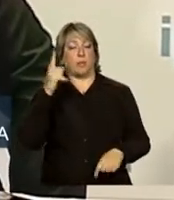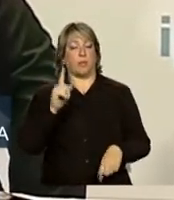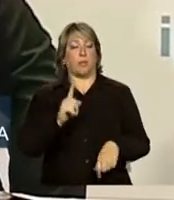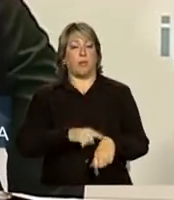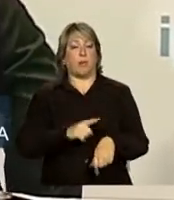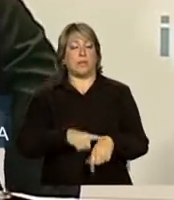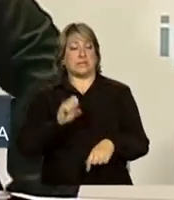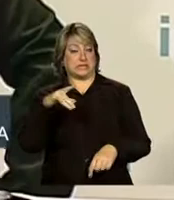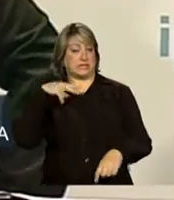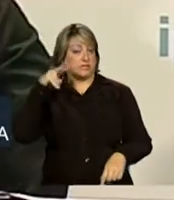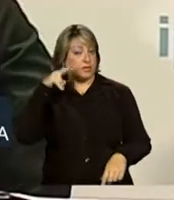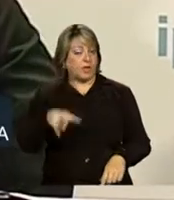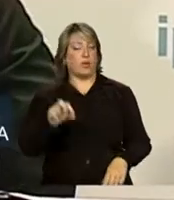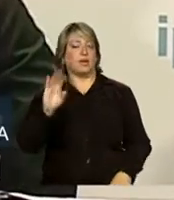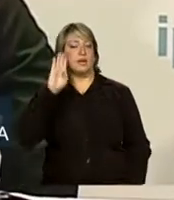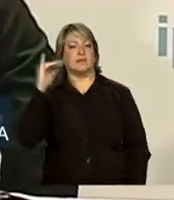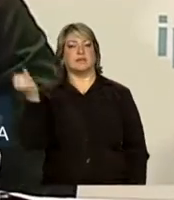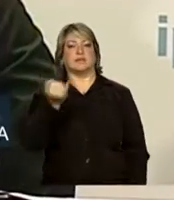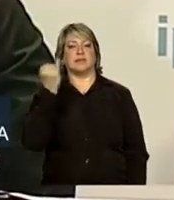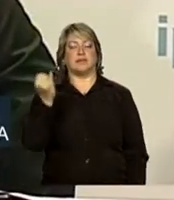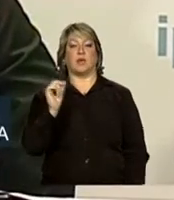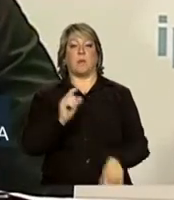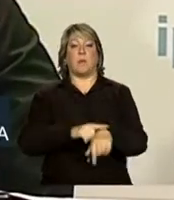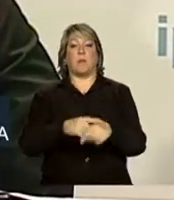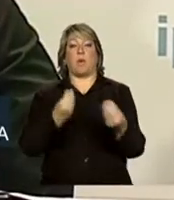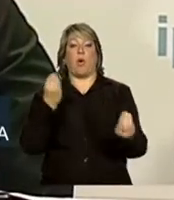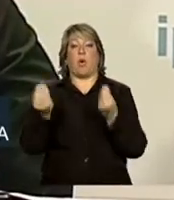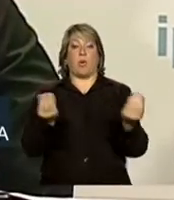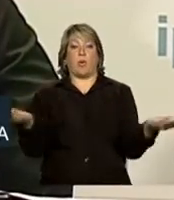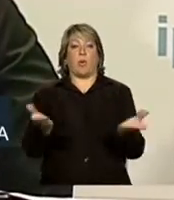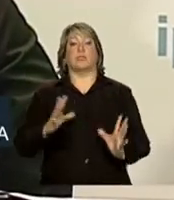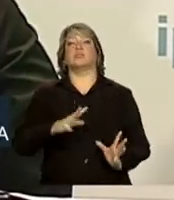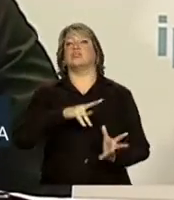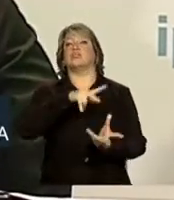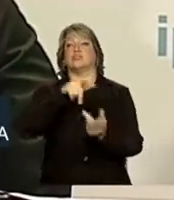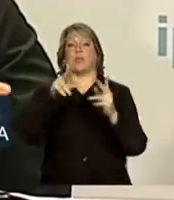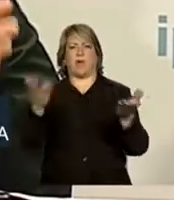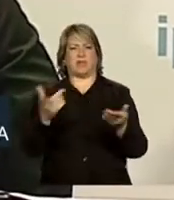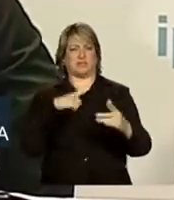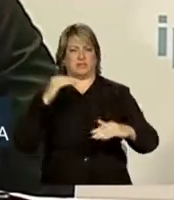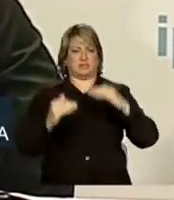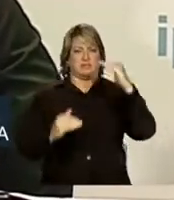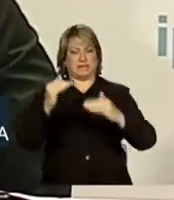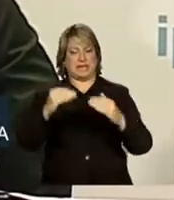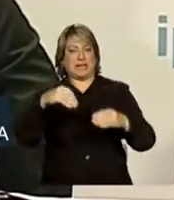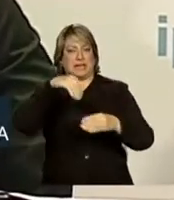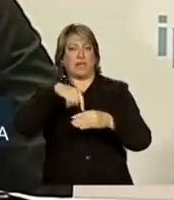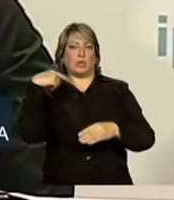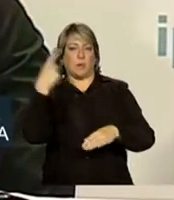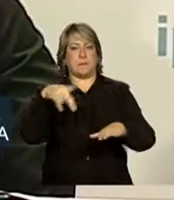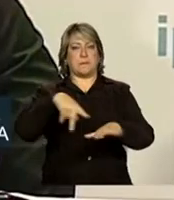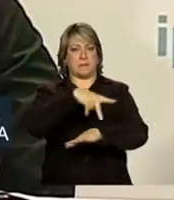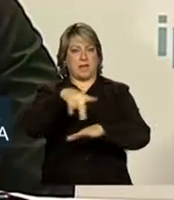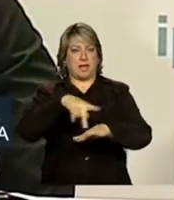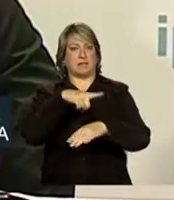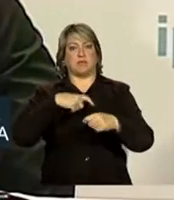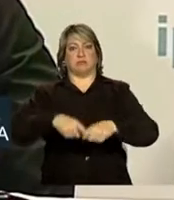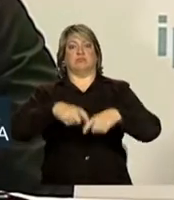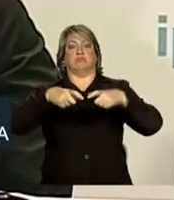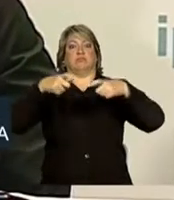principalmente se a gente olhar a situação do mundo nesse momento, onde a desigualdade dentro dos países